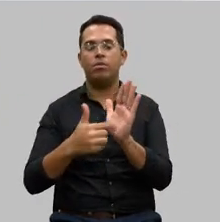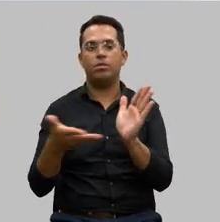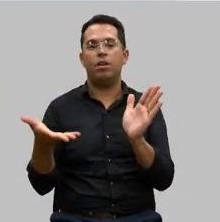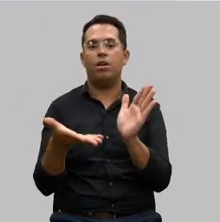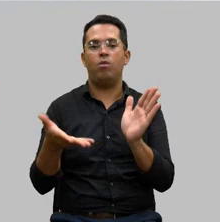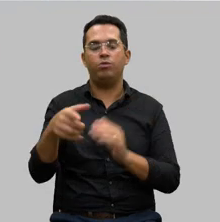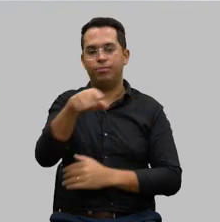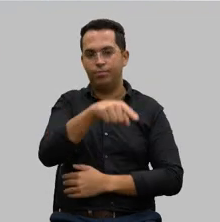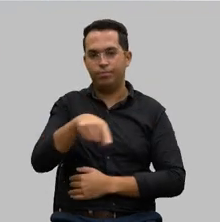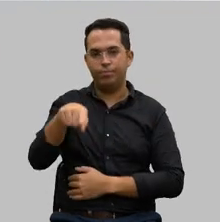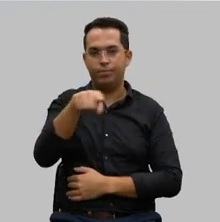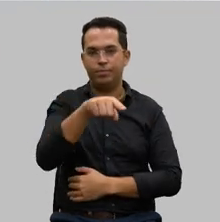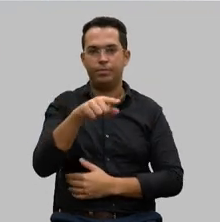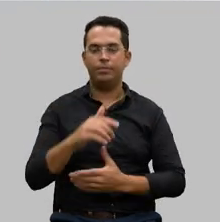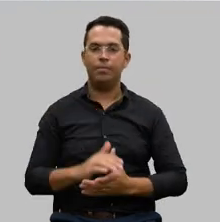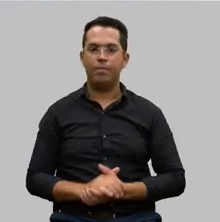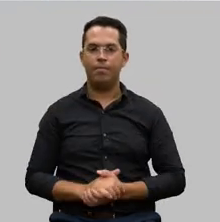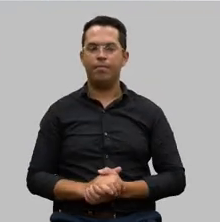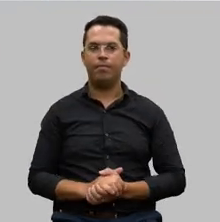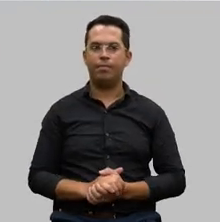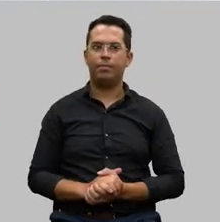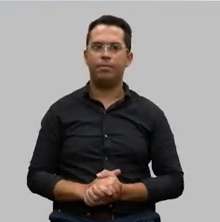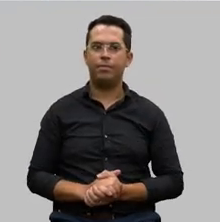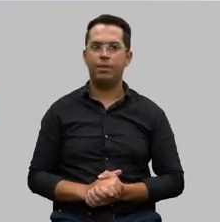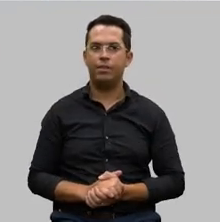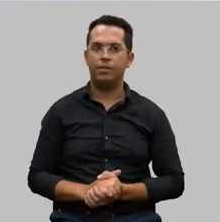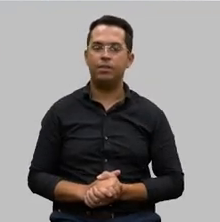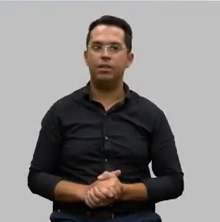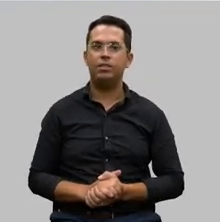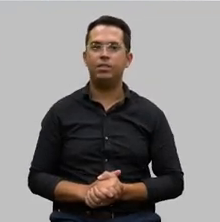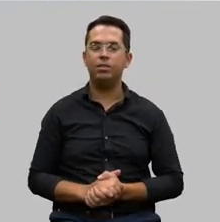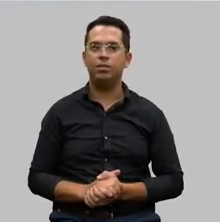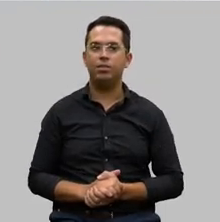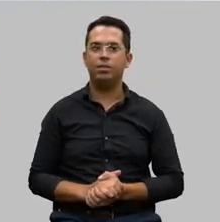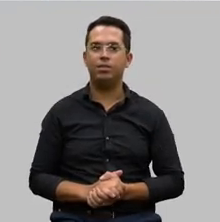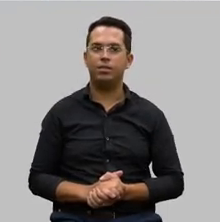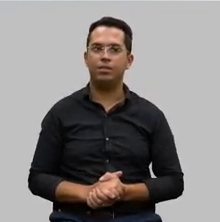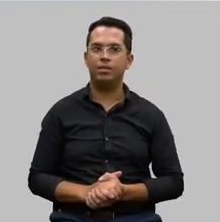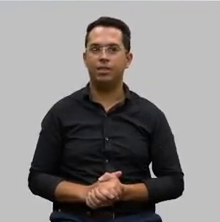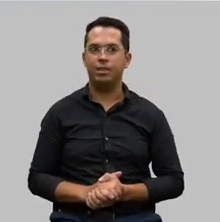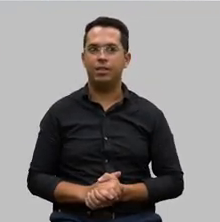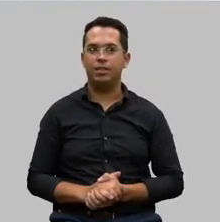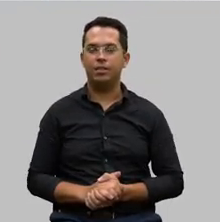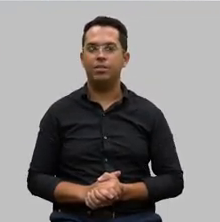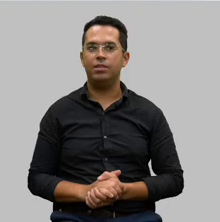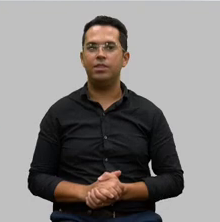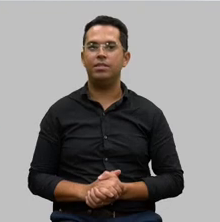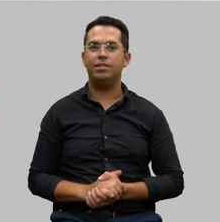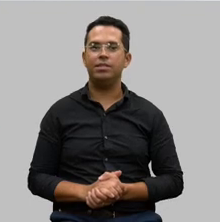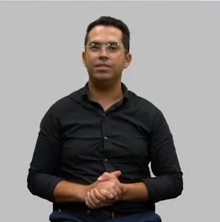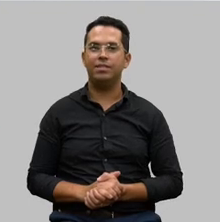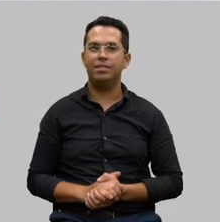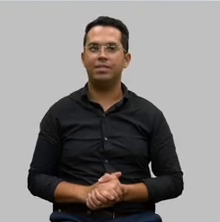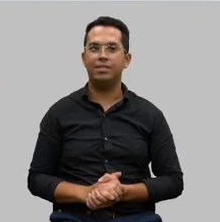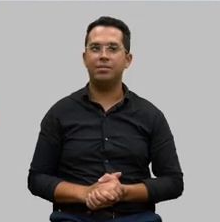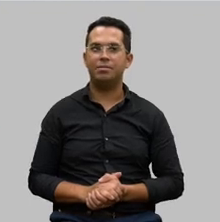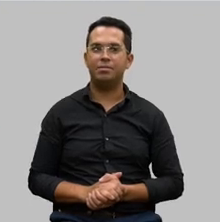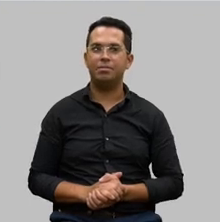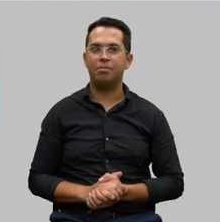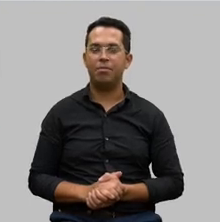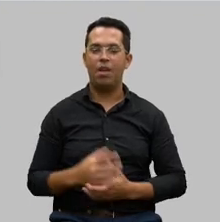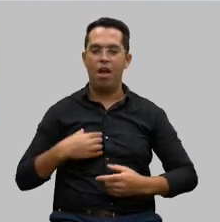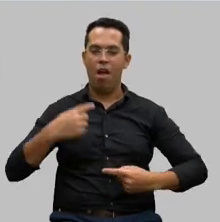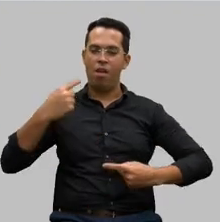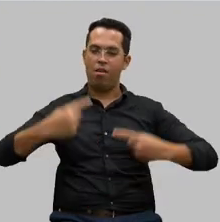torneio de truco Municipal seria só Regional mas convencer a fazer